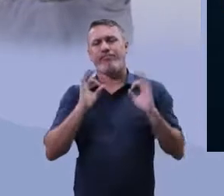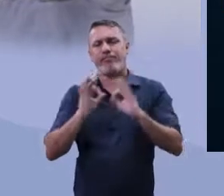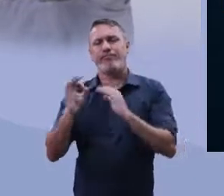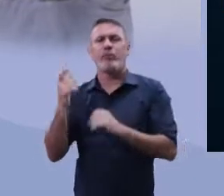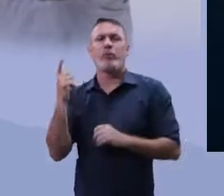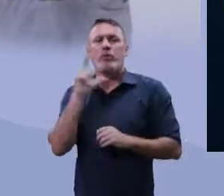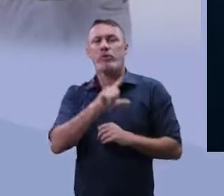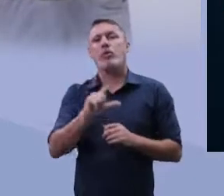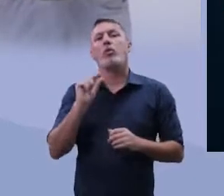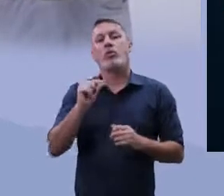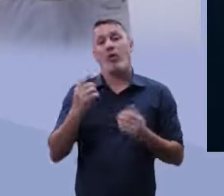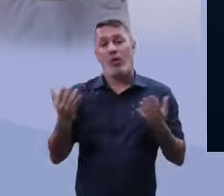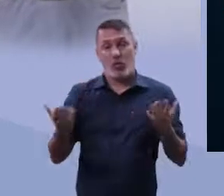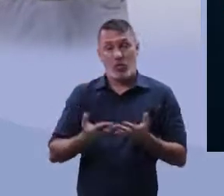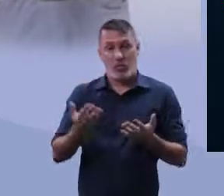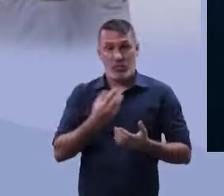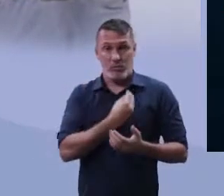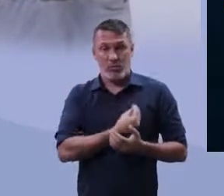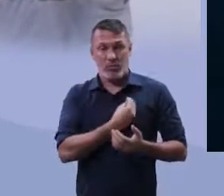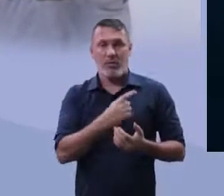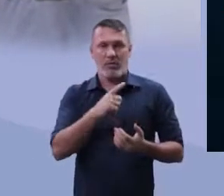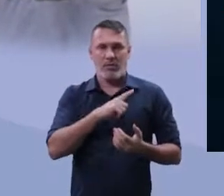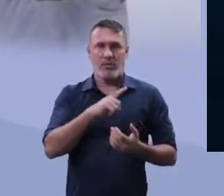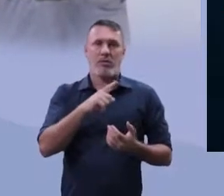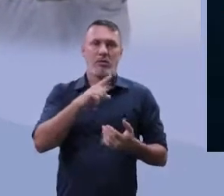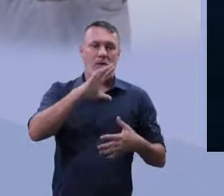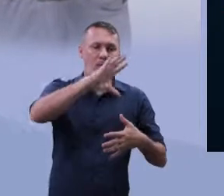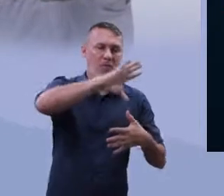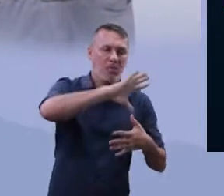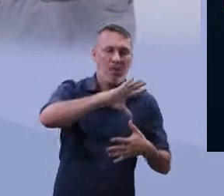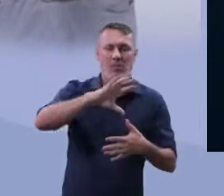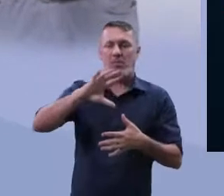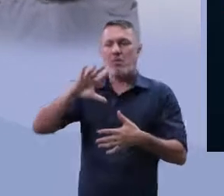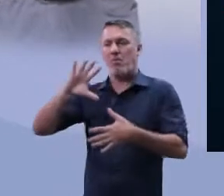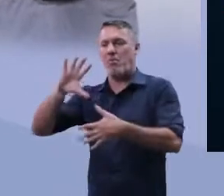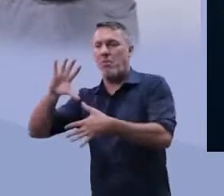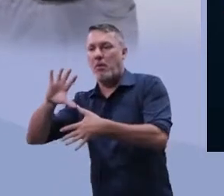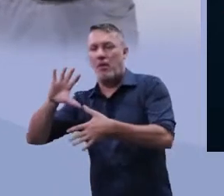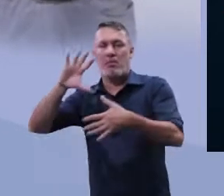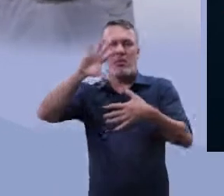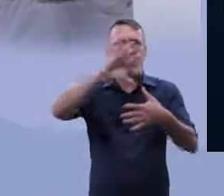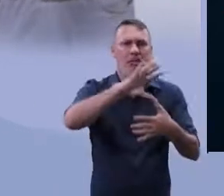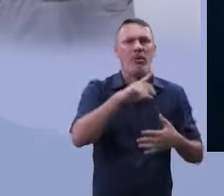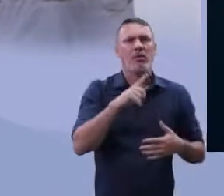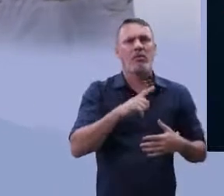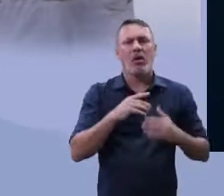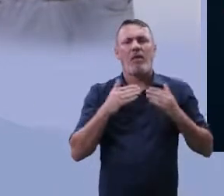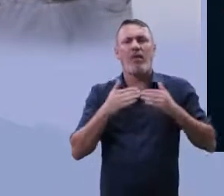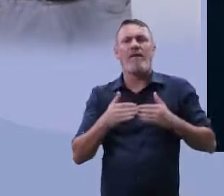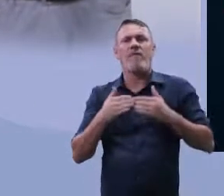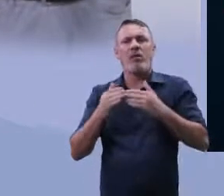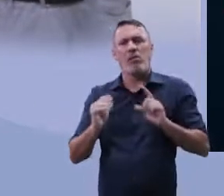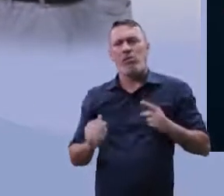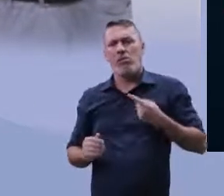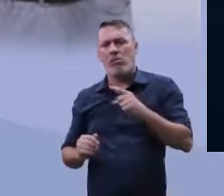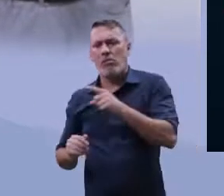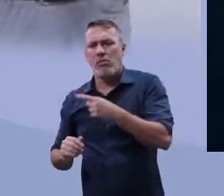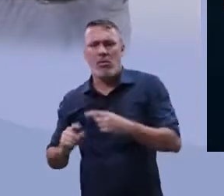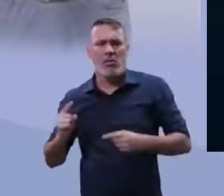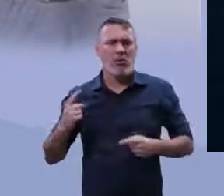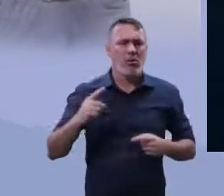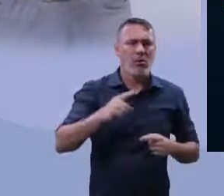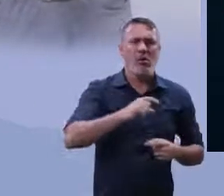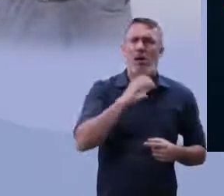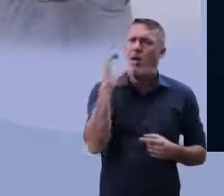foi determinante, aonde hoje viagens intercontinentais de grandes navios ocorrem de forma muito